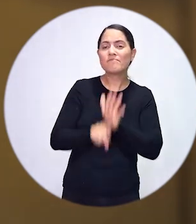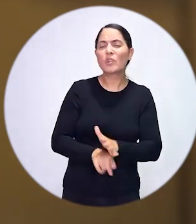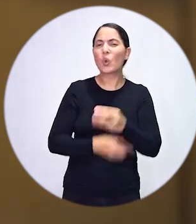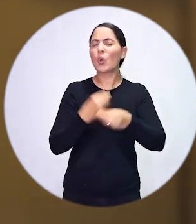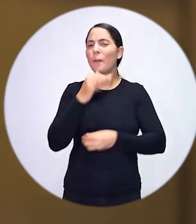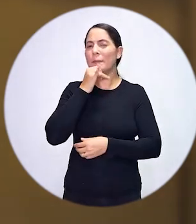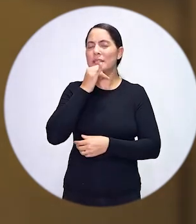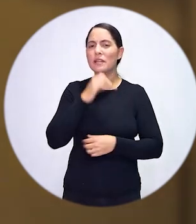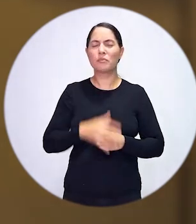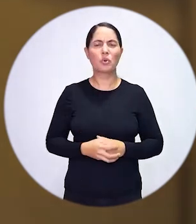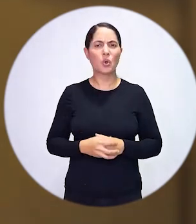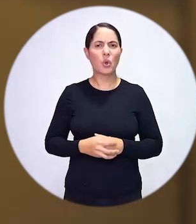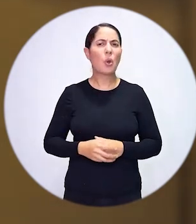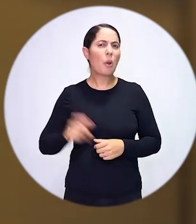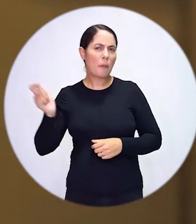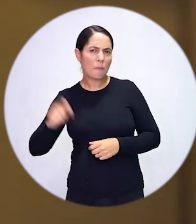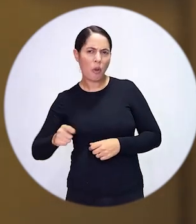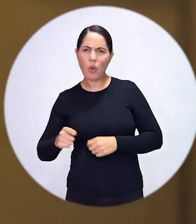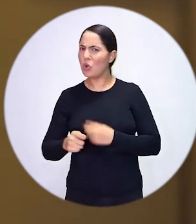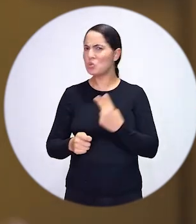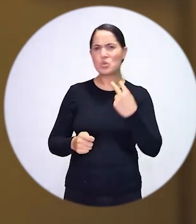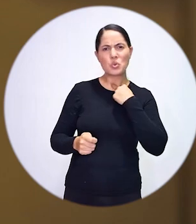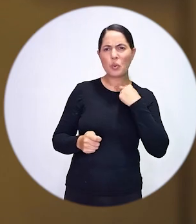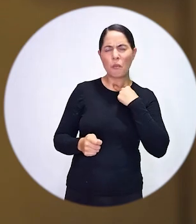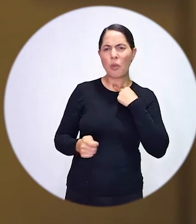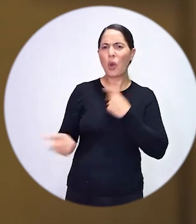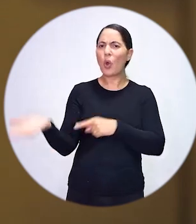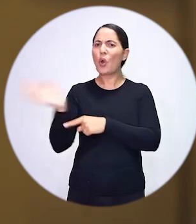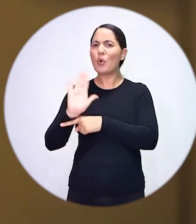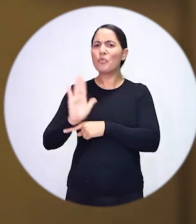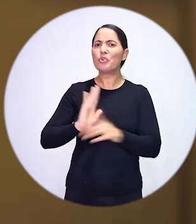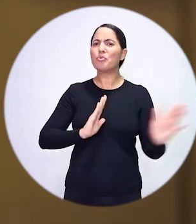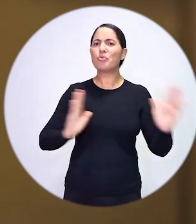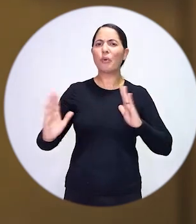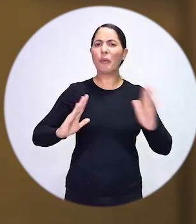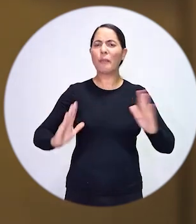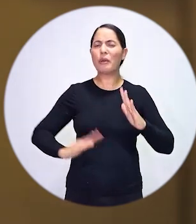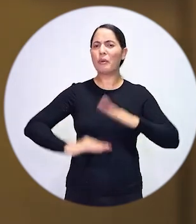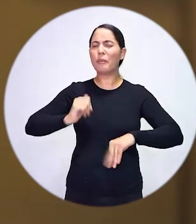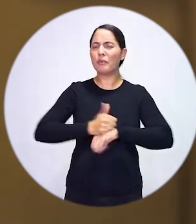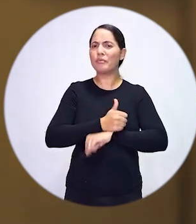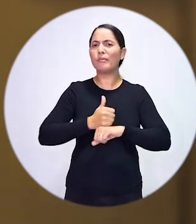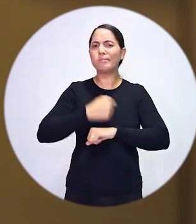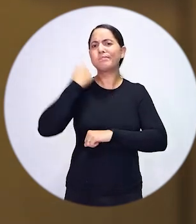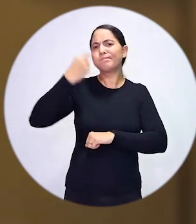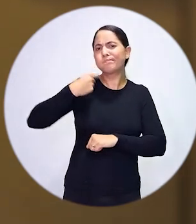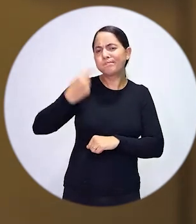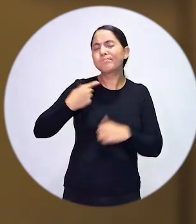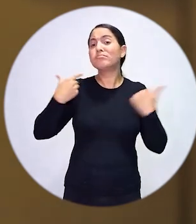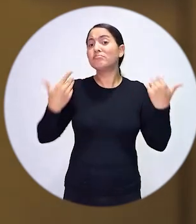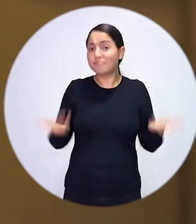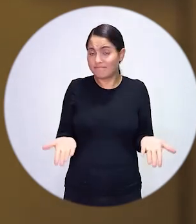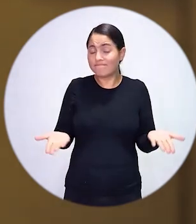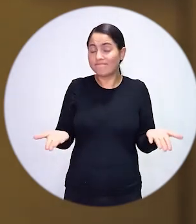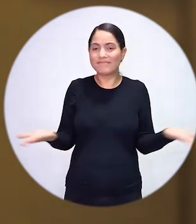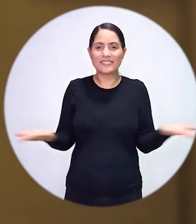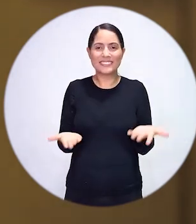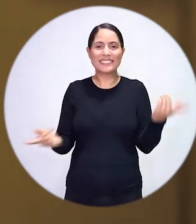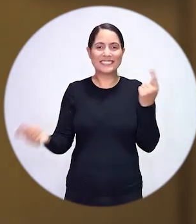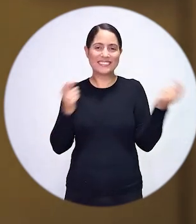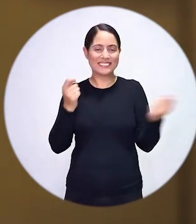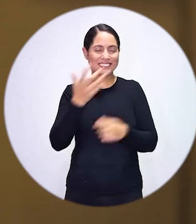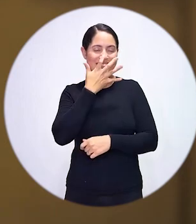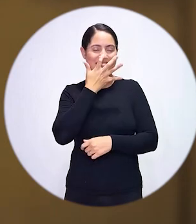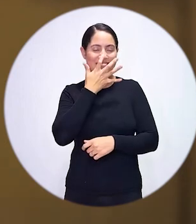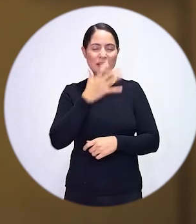os principais questionamentos, como por exemplo, pode ou não fazer vídeo durante a atuação profissional do advogado ou